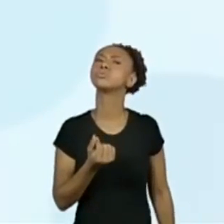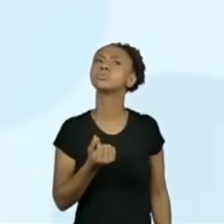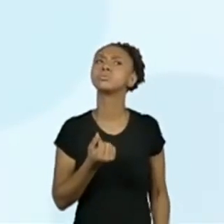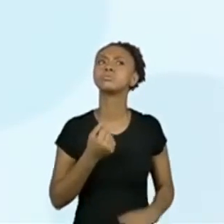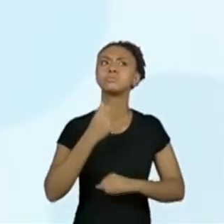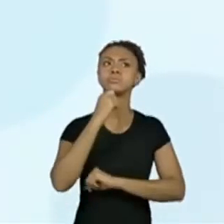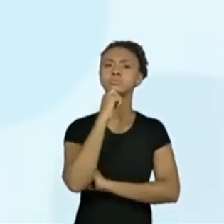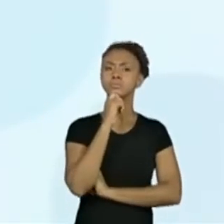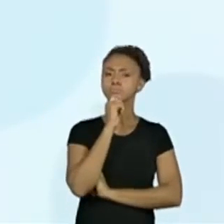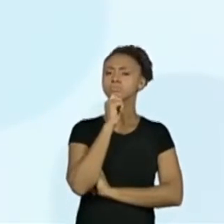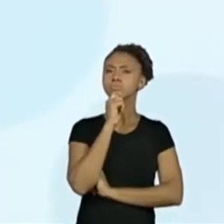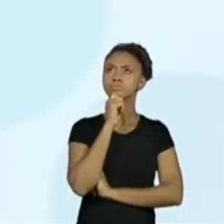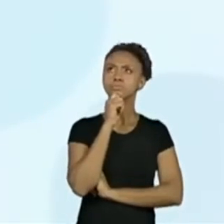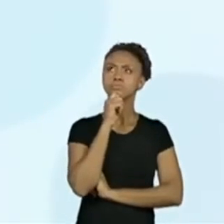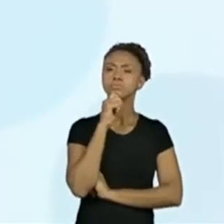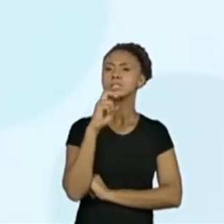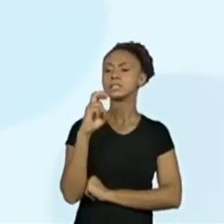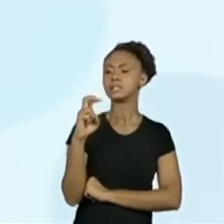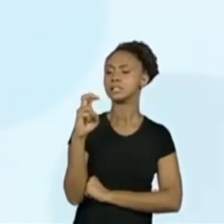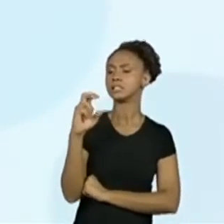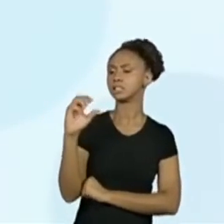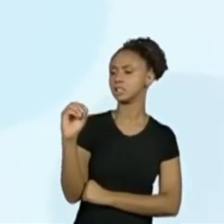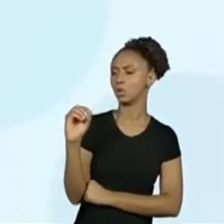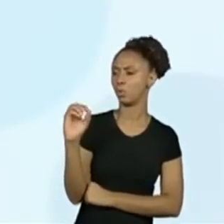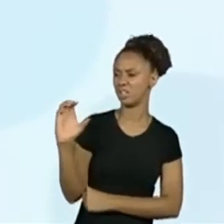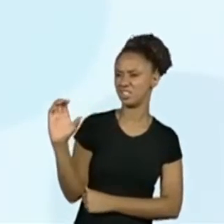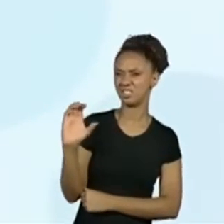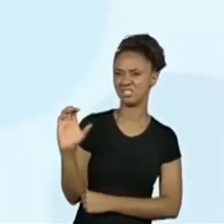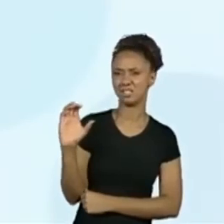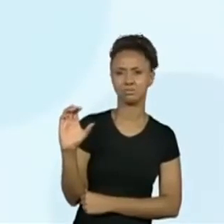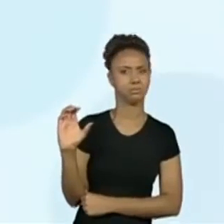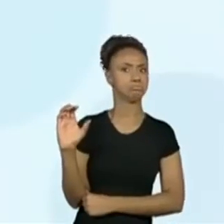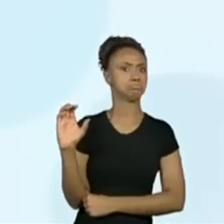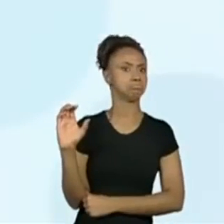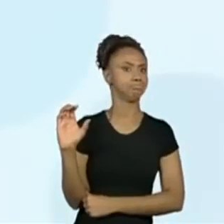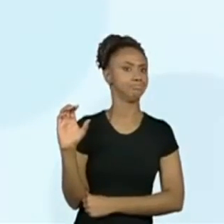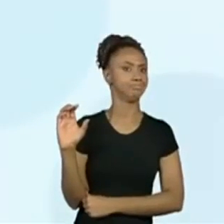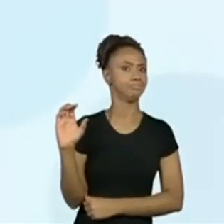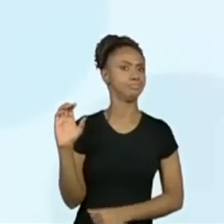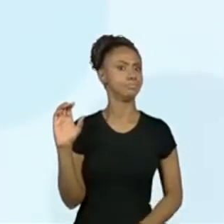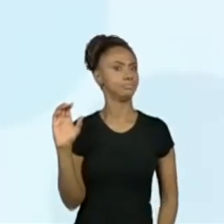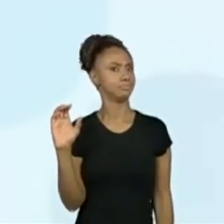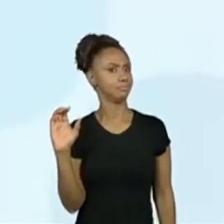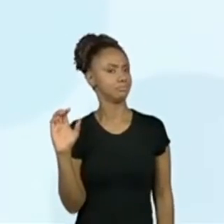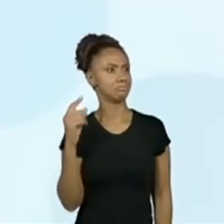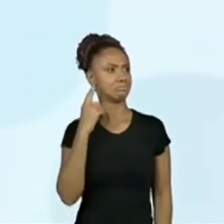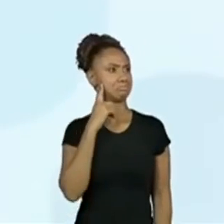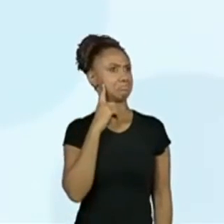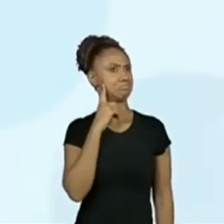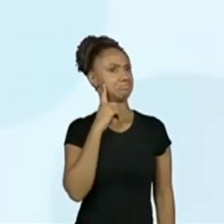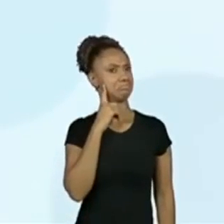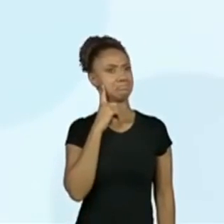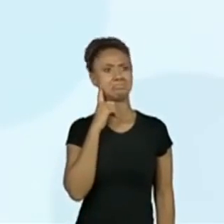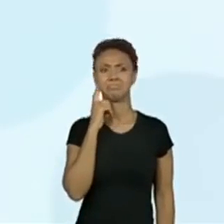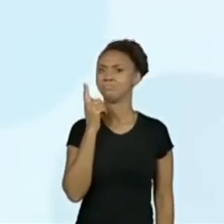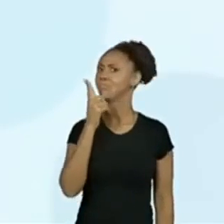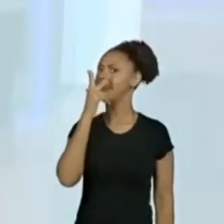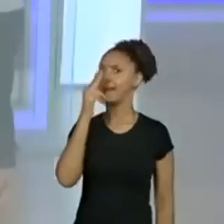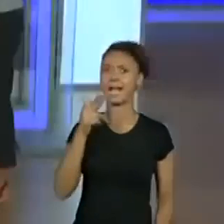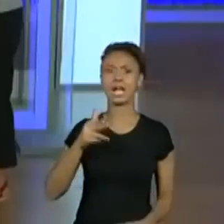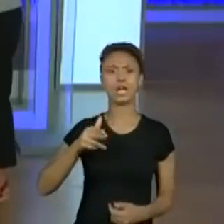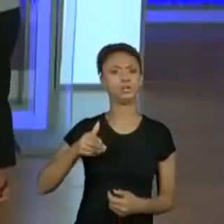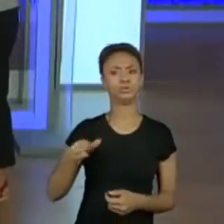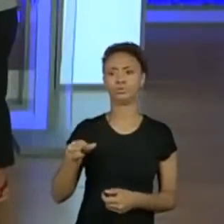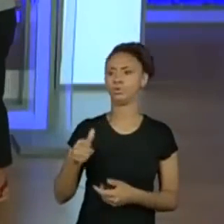de 50 centavos? Existe para esse valor? 50 centavos? Existe, porém, eu não sei se dá para comprar um molho